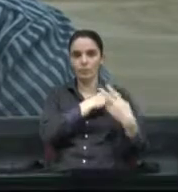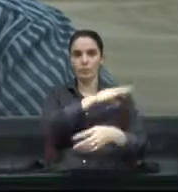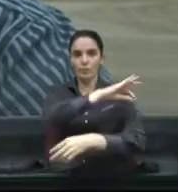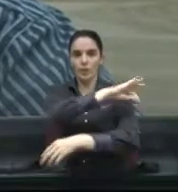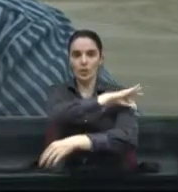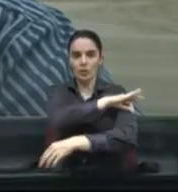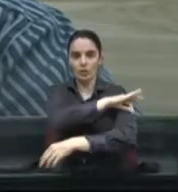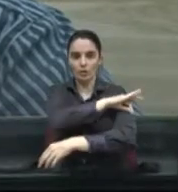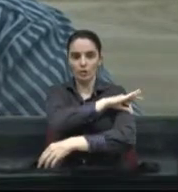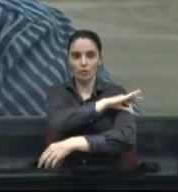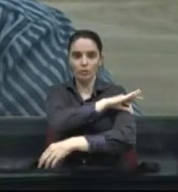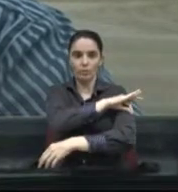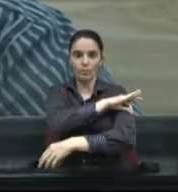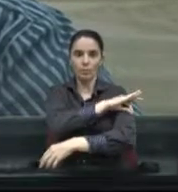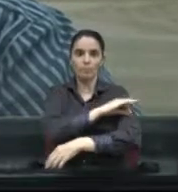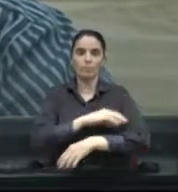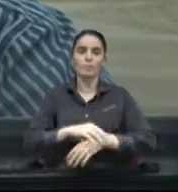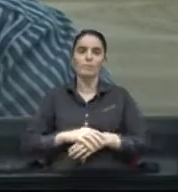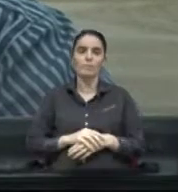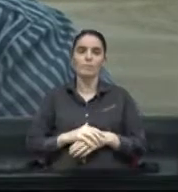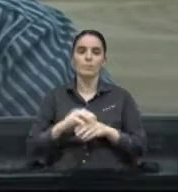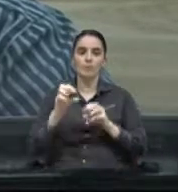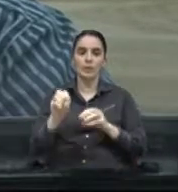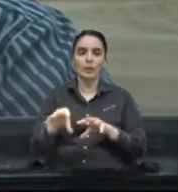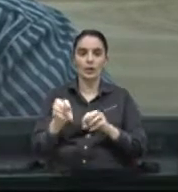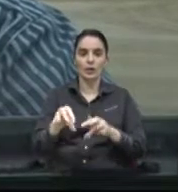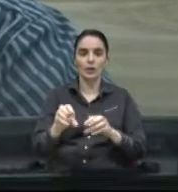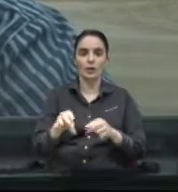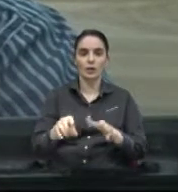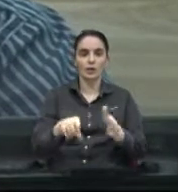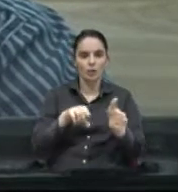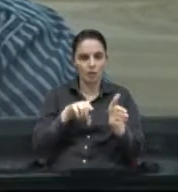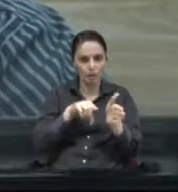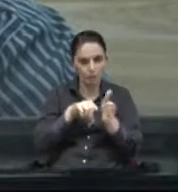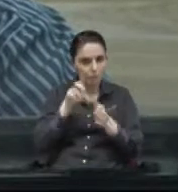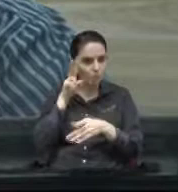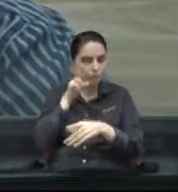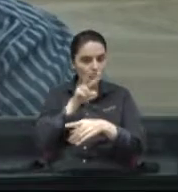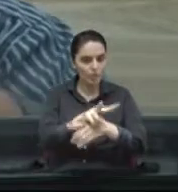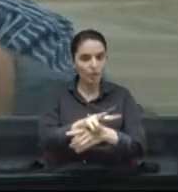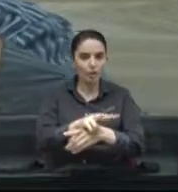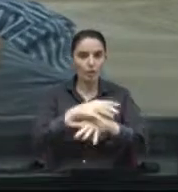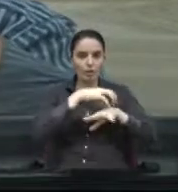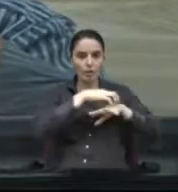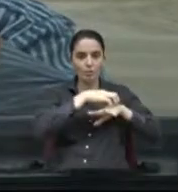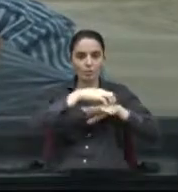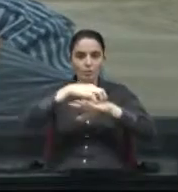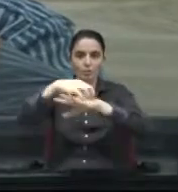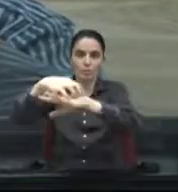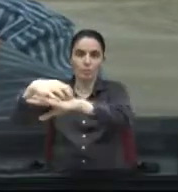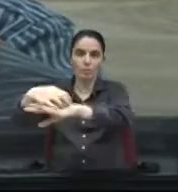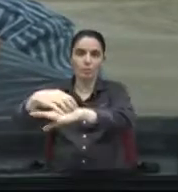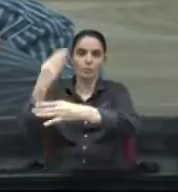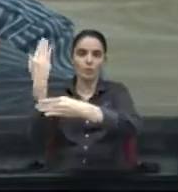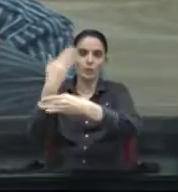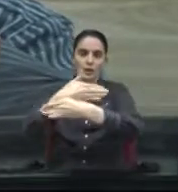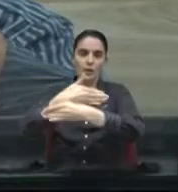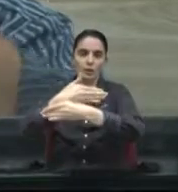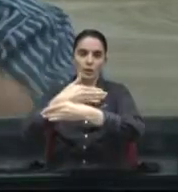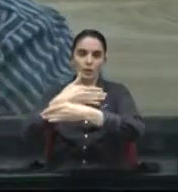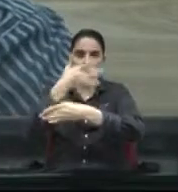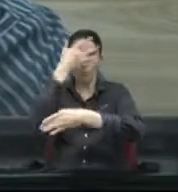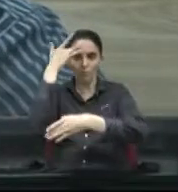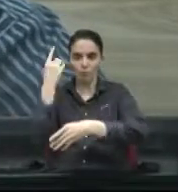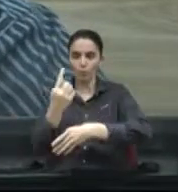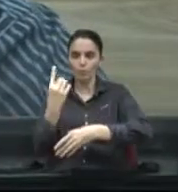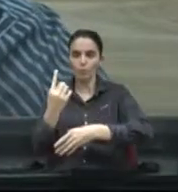do excelentíssimo prefeito municipal, que disciplina a fiscalização no transporte público individual por táxi e da